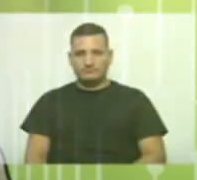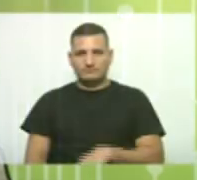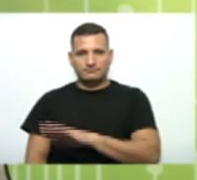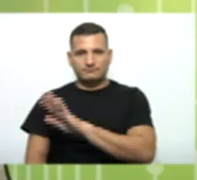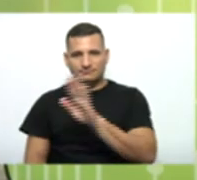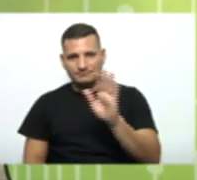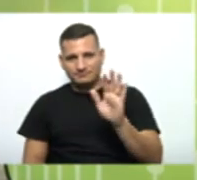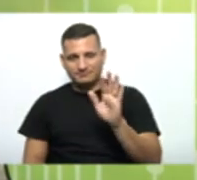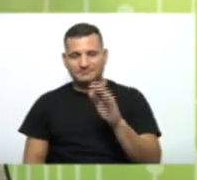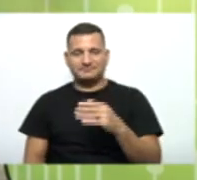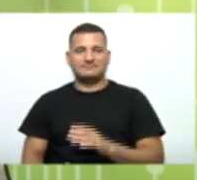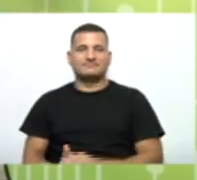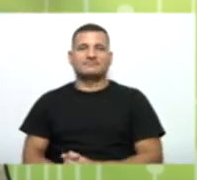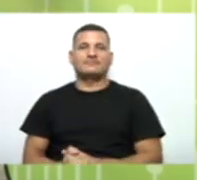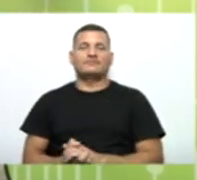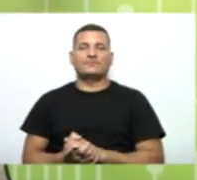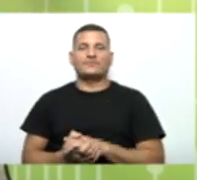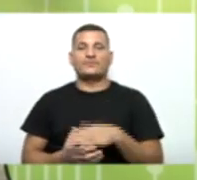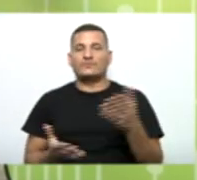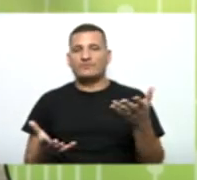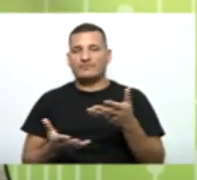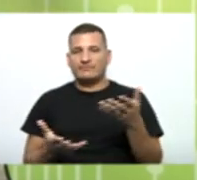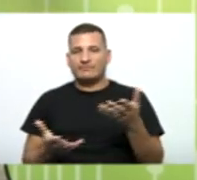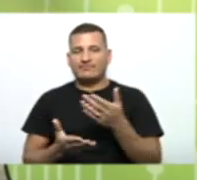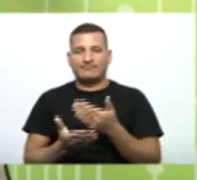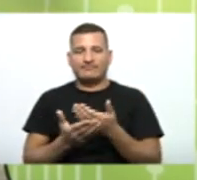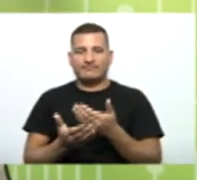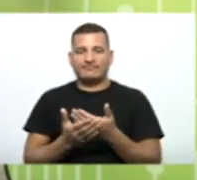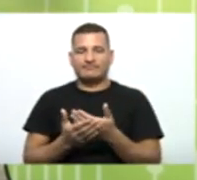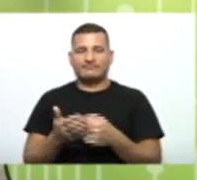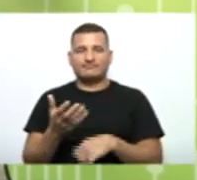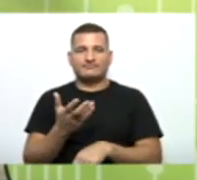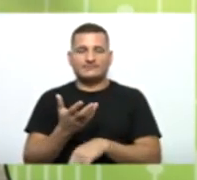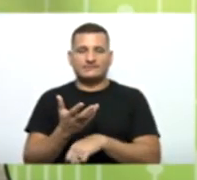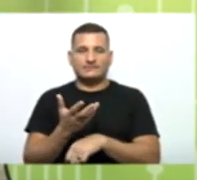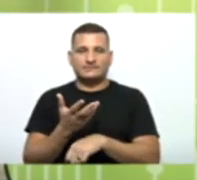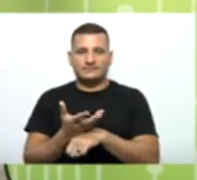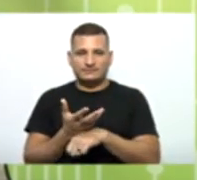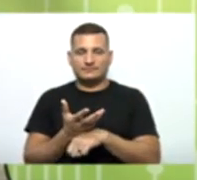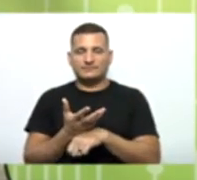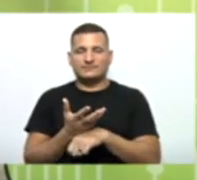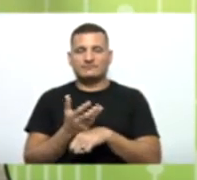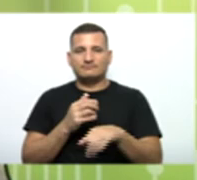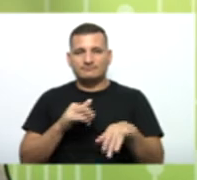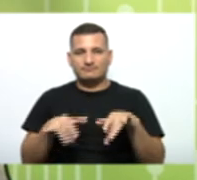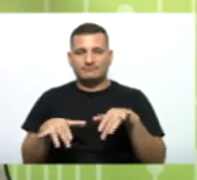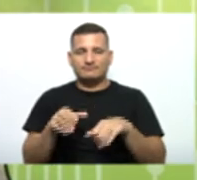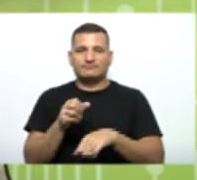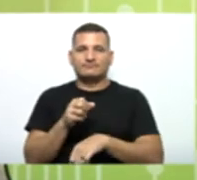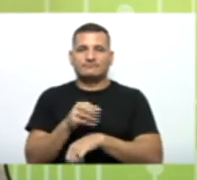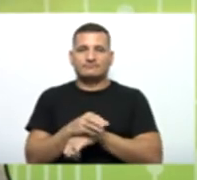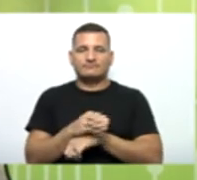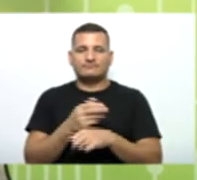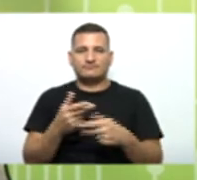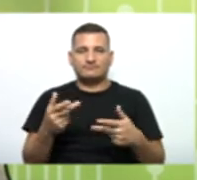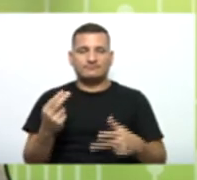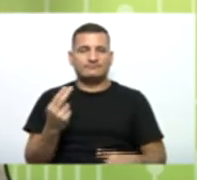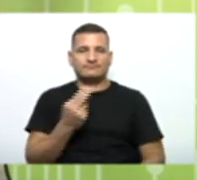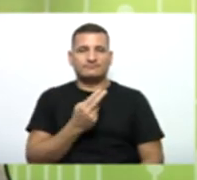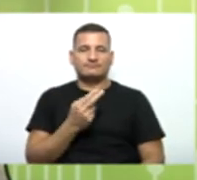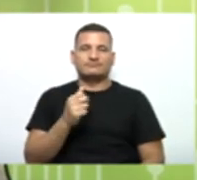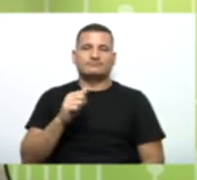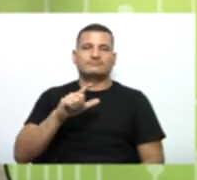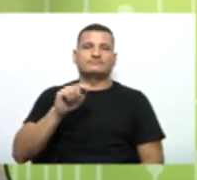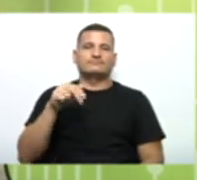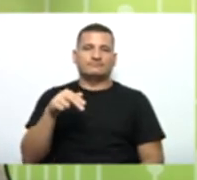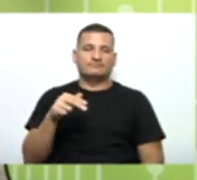Olá, estamos aqui em mais uma aula da disciplina de Programação Orientada a Objetos. Sou o professor Alan Carvalho, estou aqui novamente com meu amigo